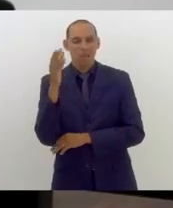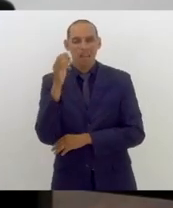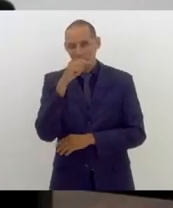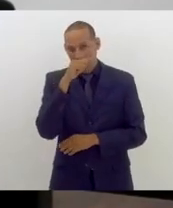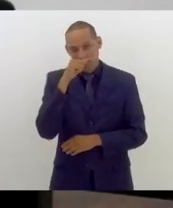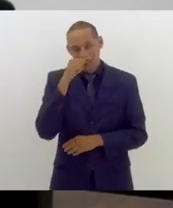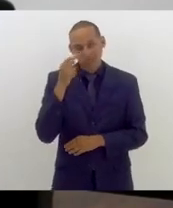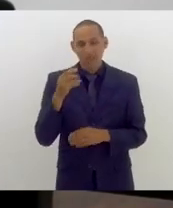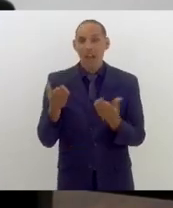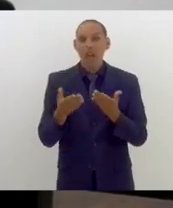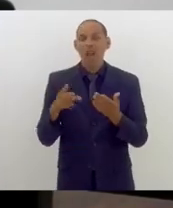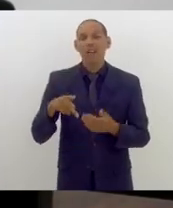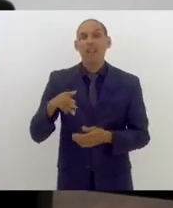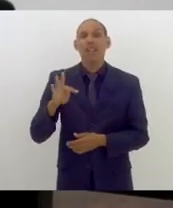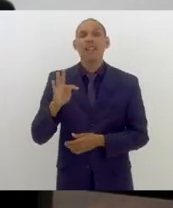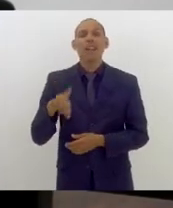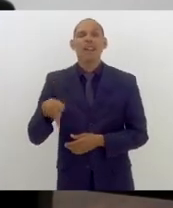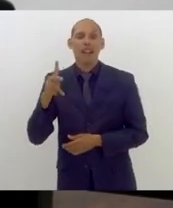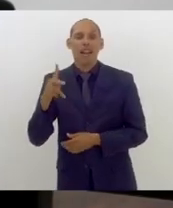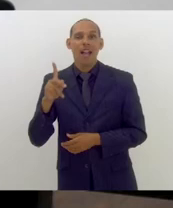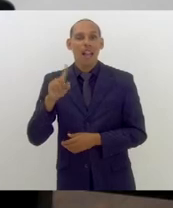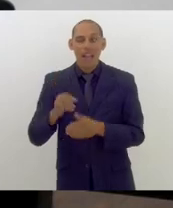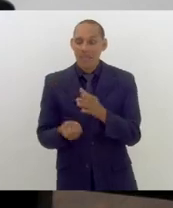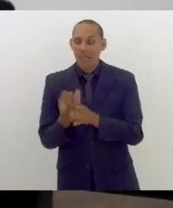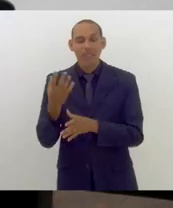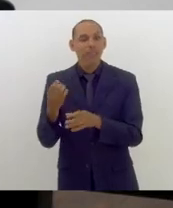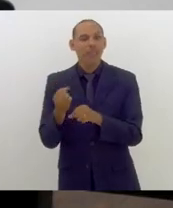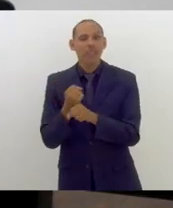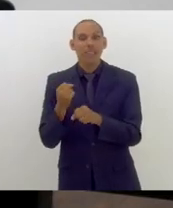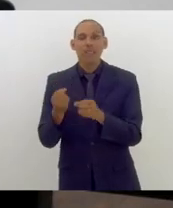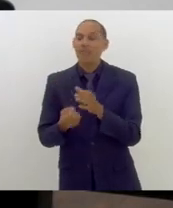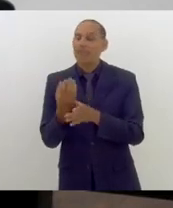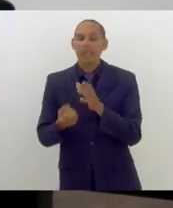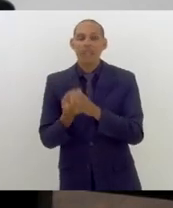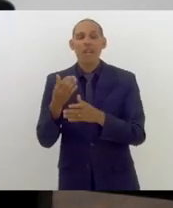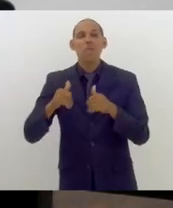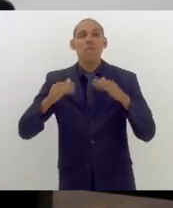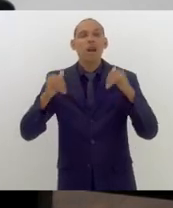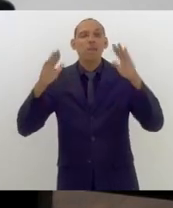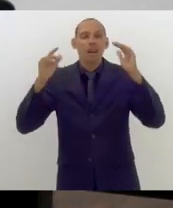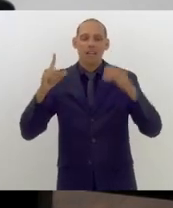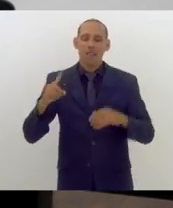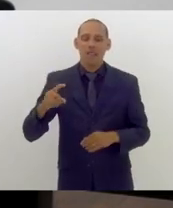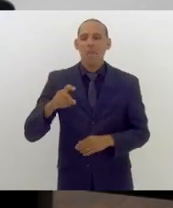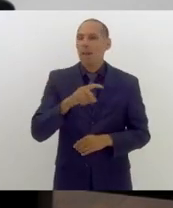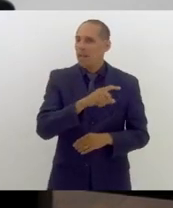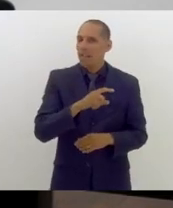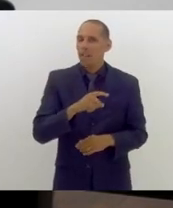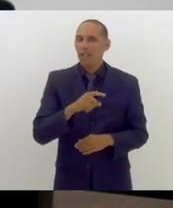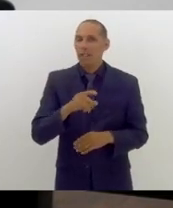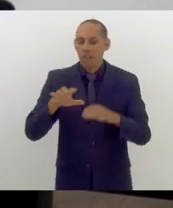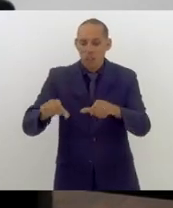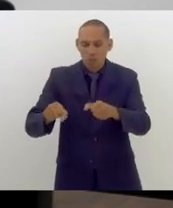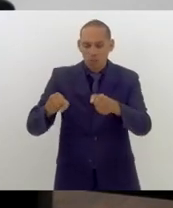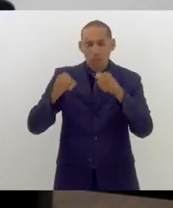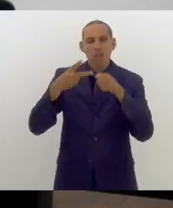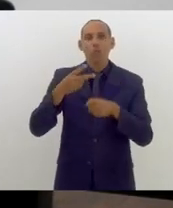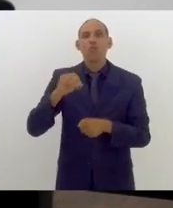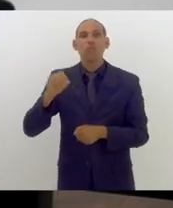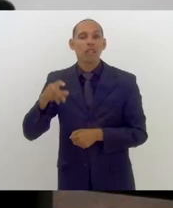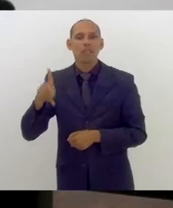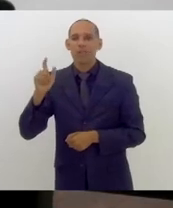ali é o maior criador que já viu na minha vida de camarão de balanço de tirar 200 kg